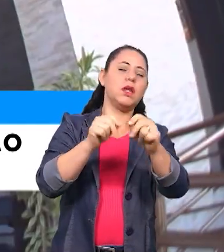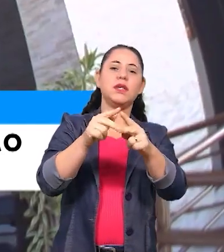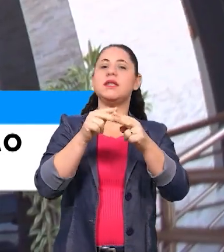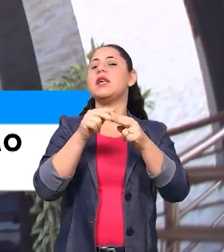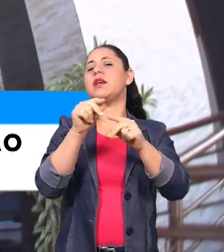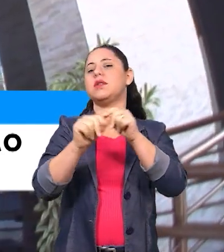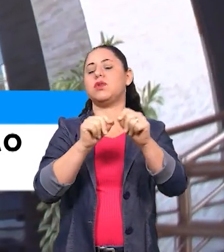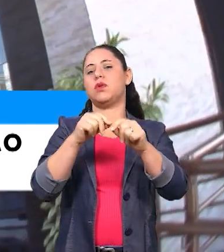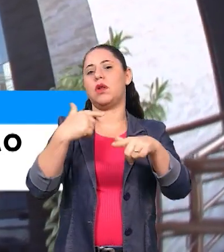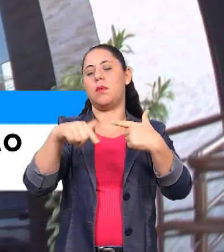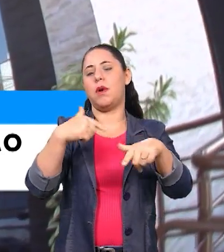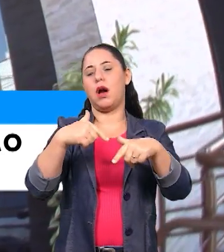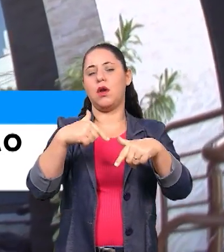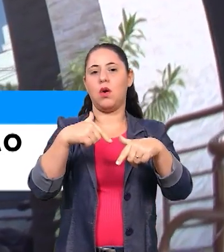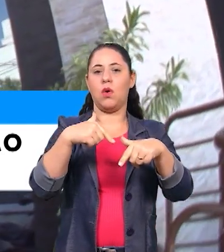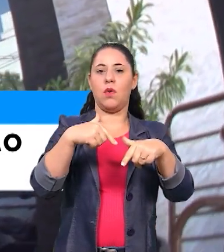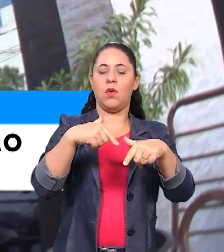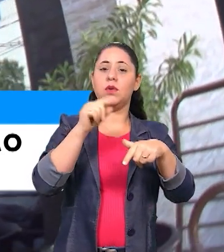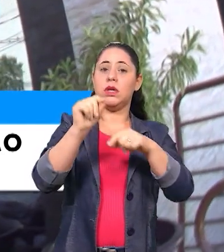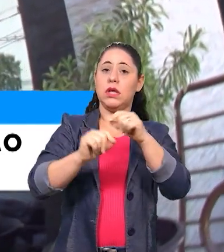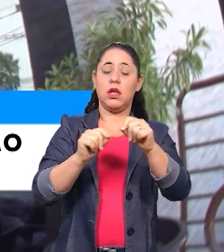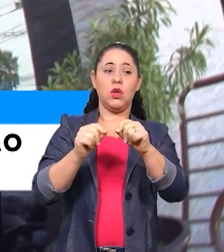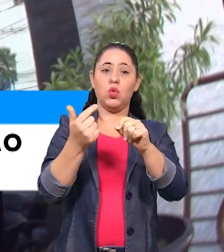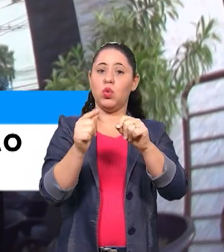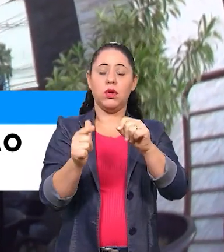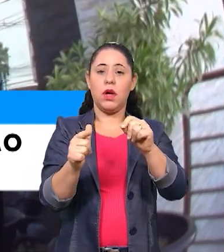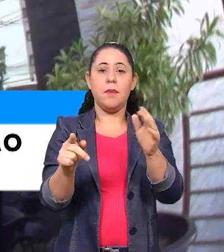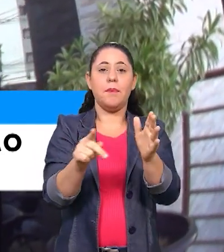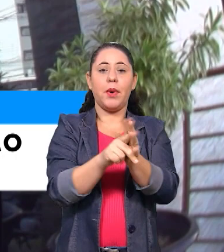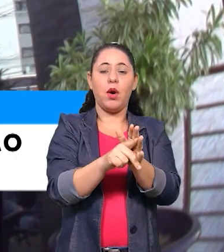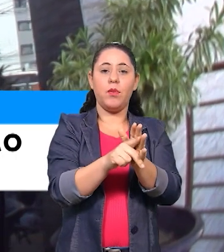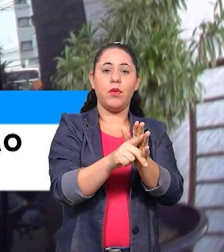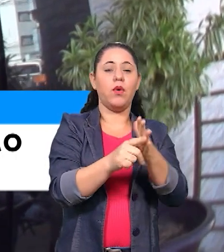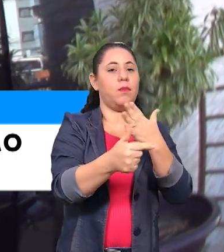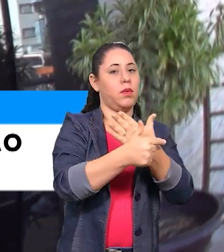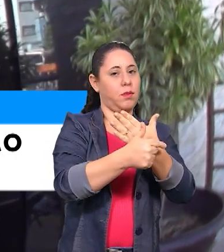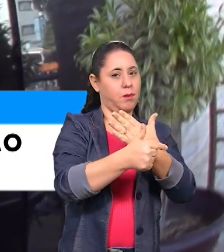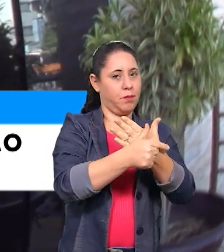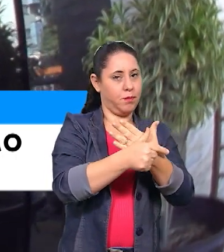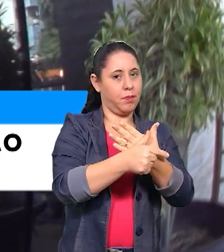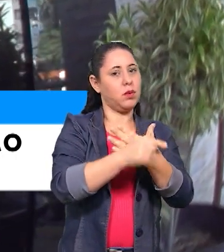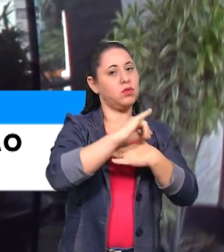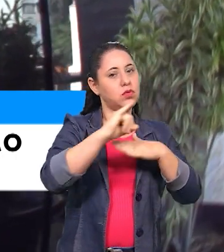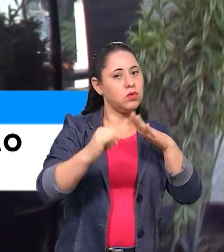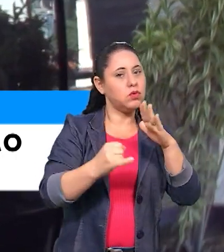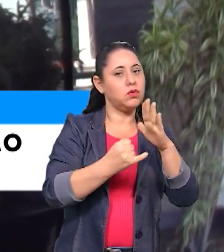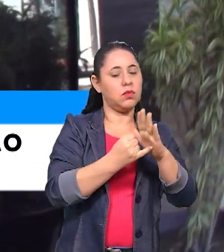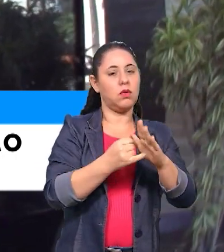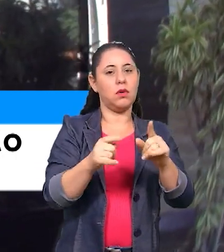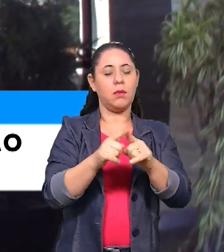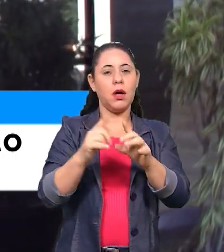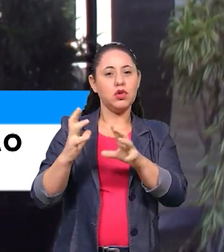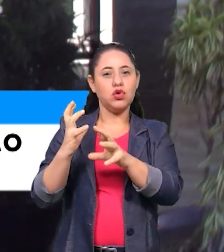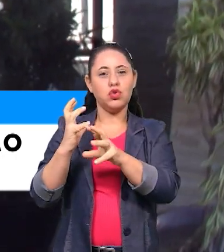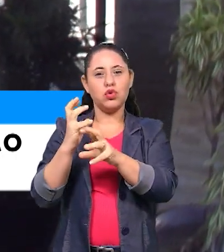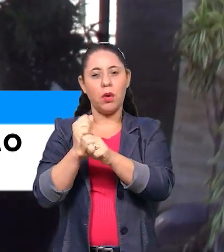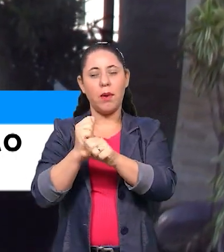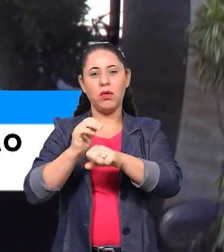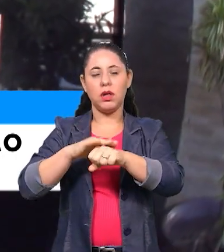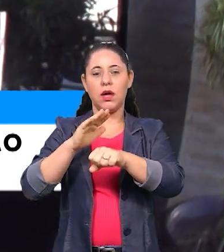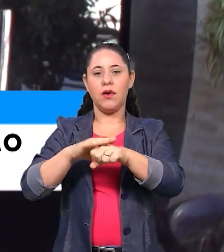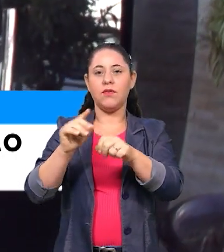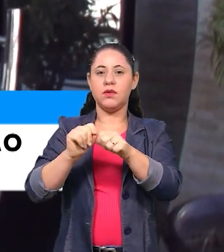compensatória decorrente do exercício de atividades que não estejam nas atribuições do órgão de atuação, do exercício cumulativo de